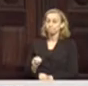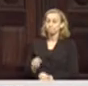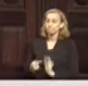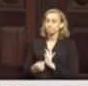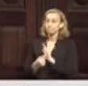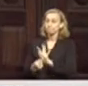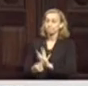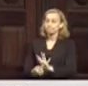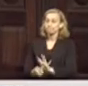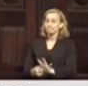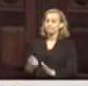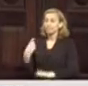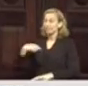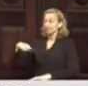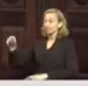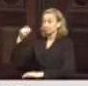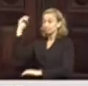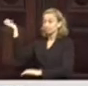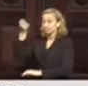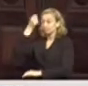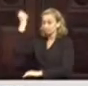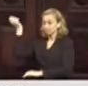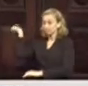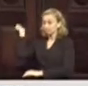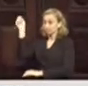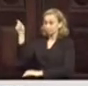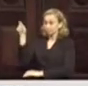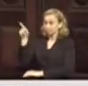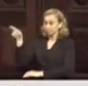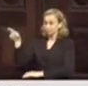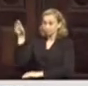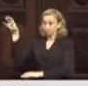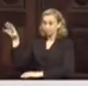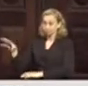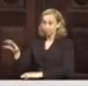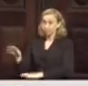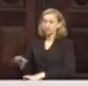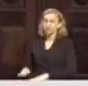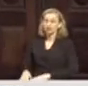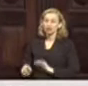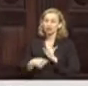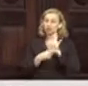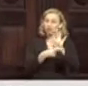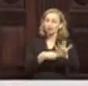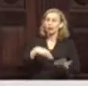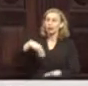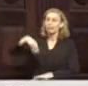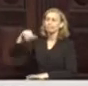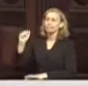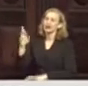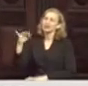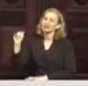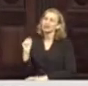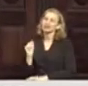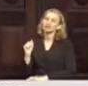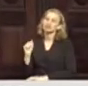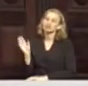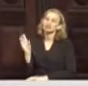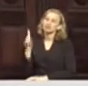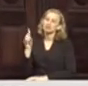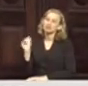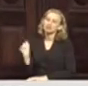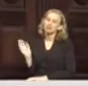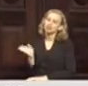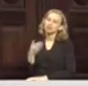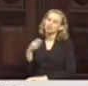Grande do Sul fazer a campanha da senhora Ieda Cruzes, que era a candidata a governadora. E